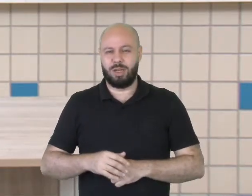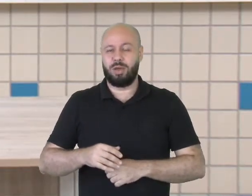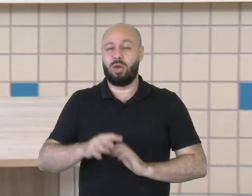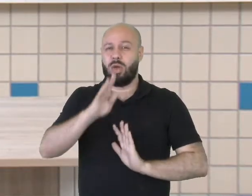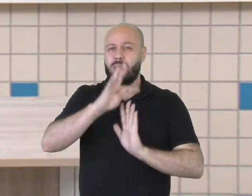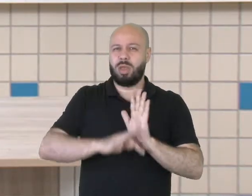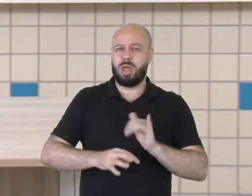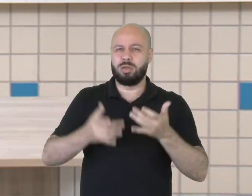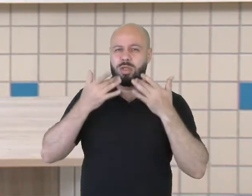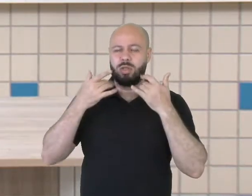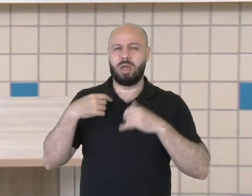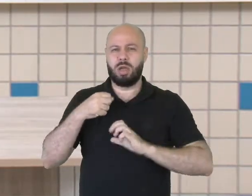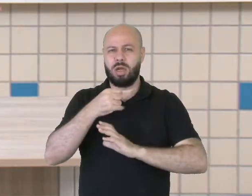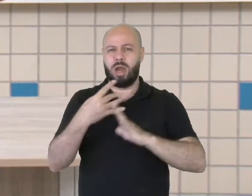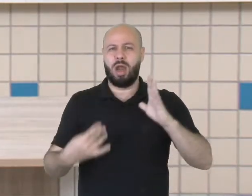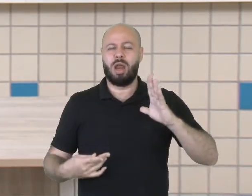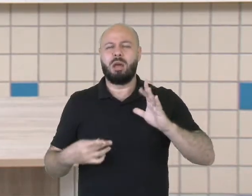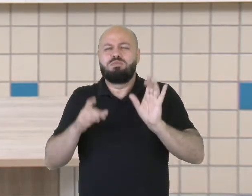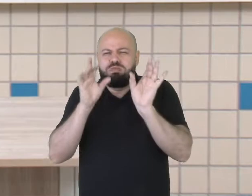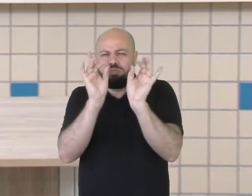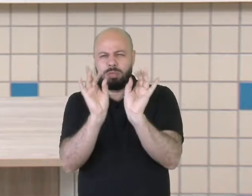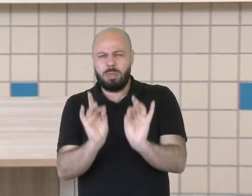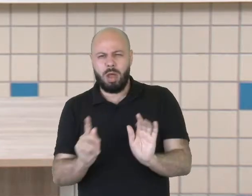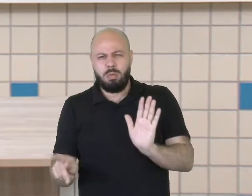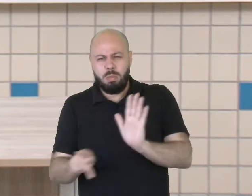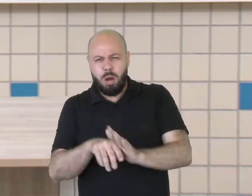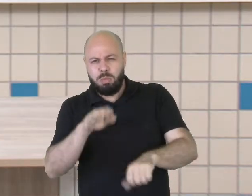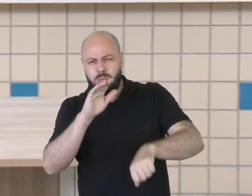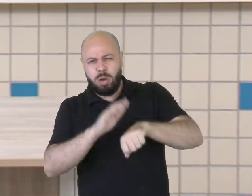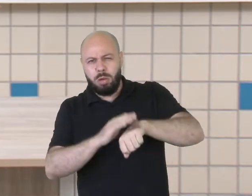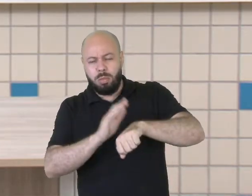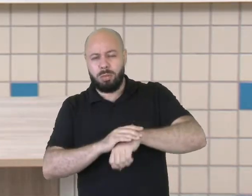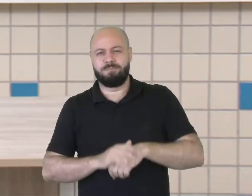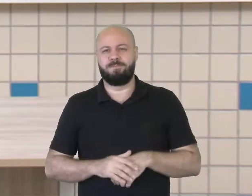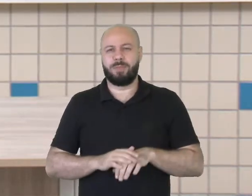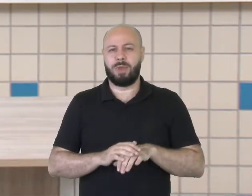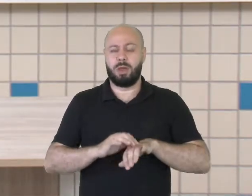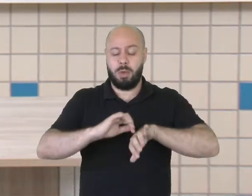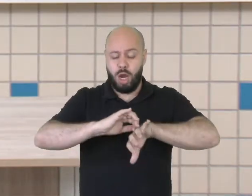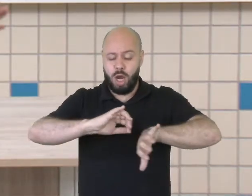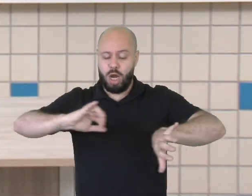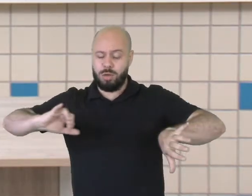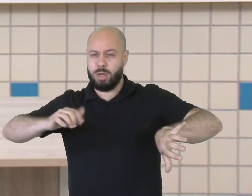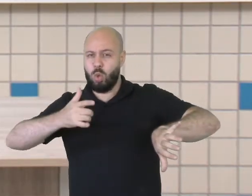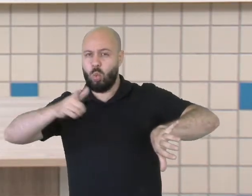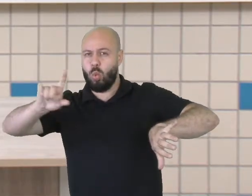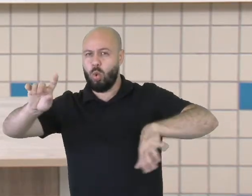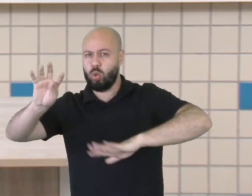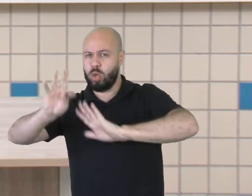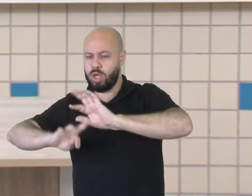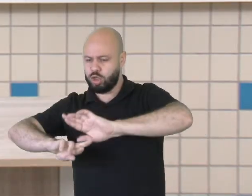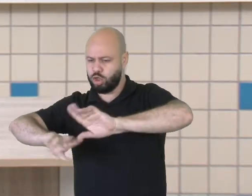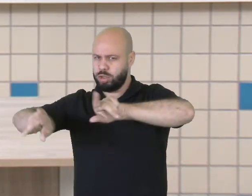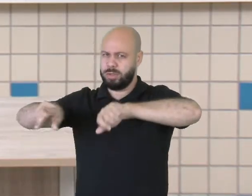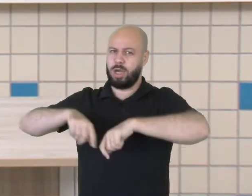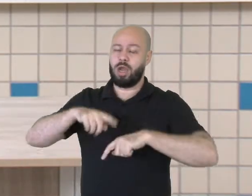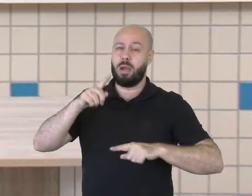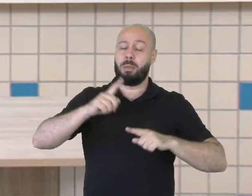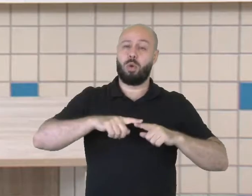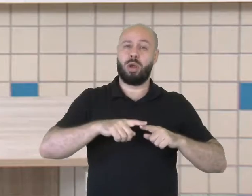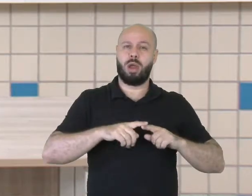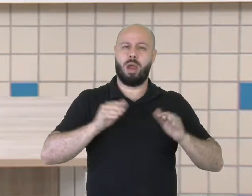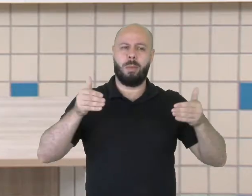possui características peculiares e se distancia de outros tipos de texto pela